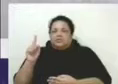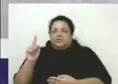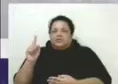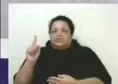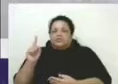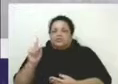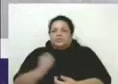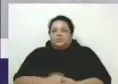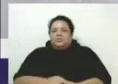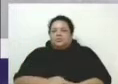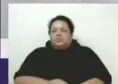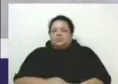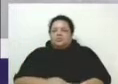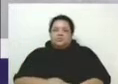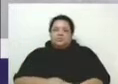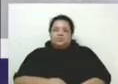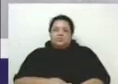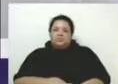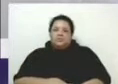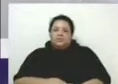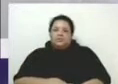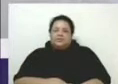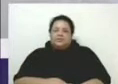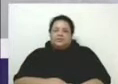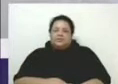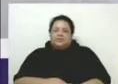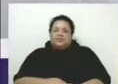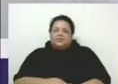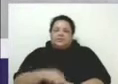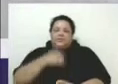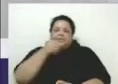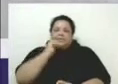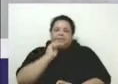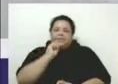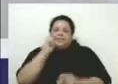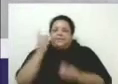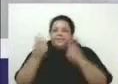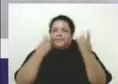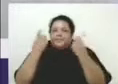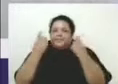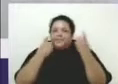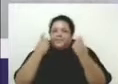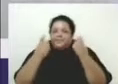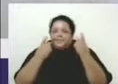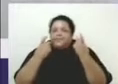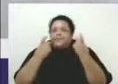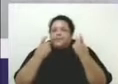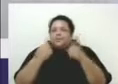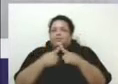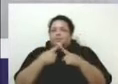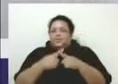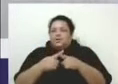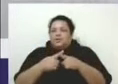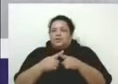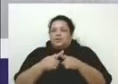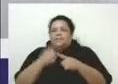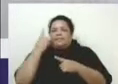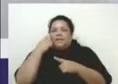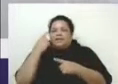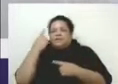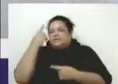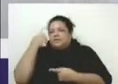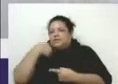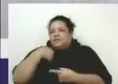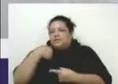ir para a escola. A mãe preocupada de ser acusada por omissão e preocupada que o filho estava